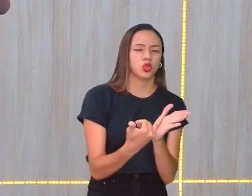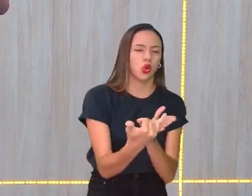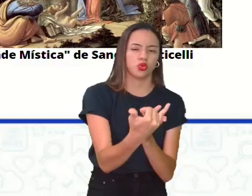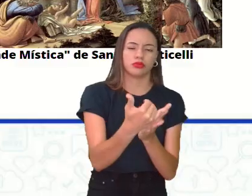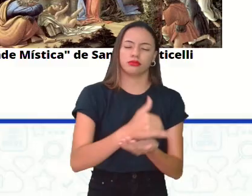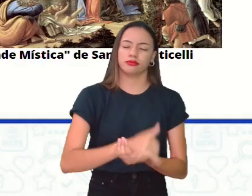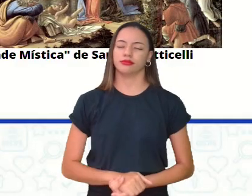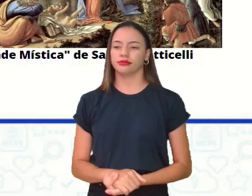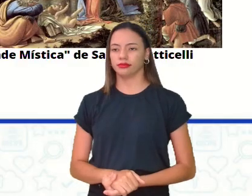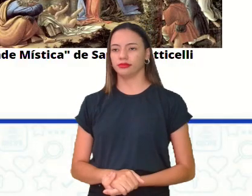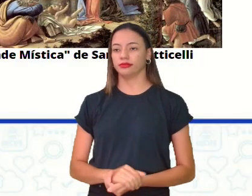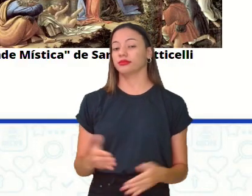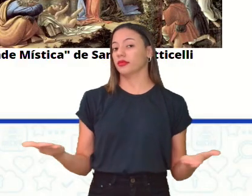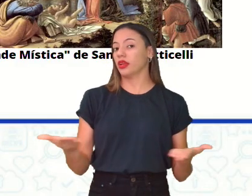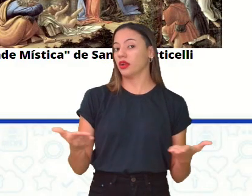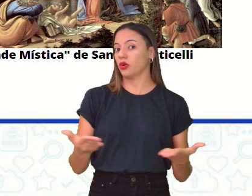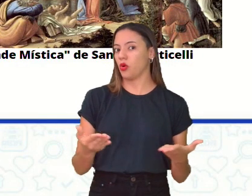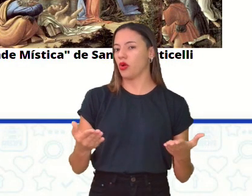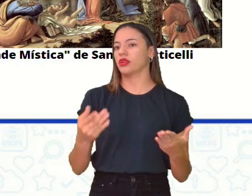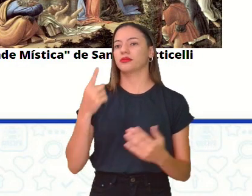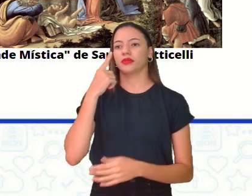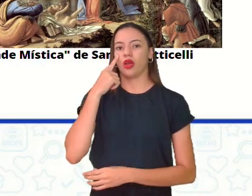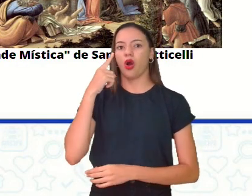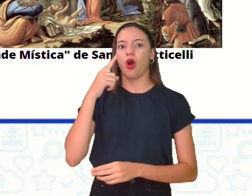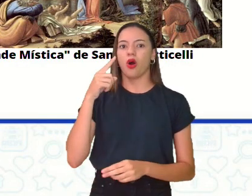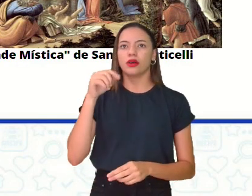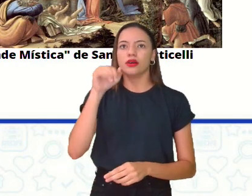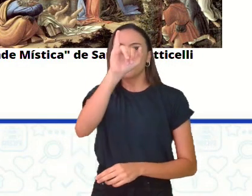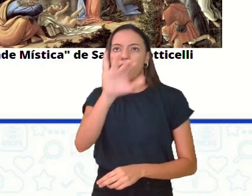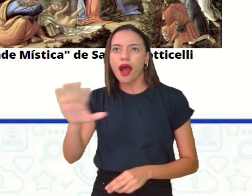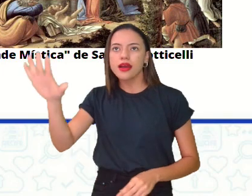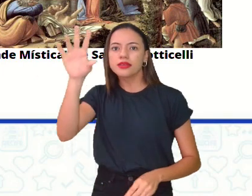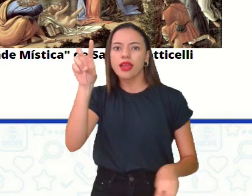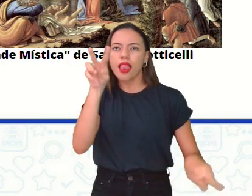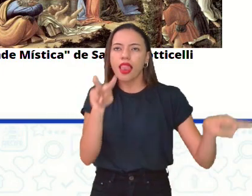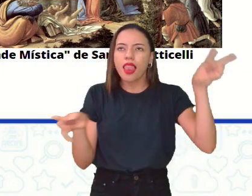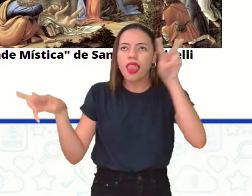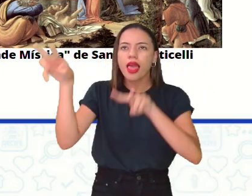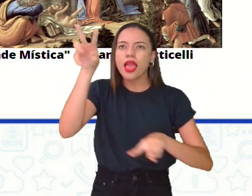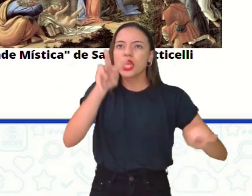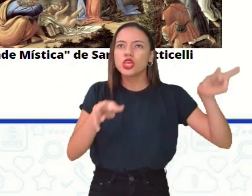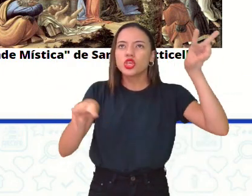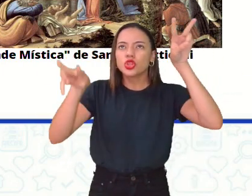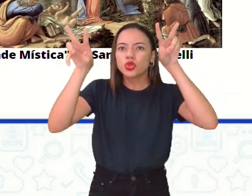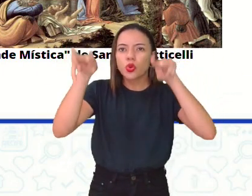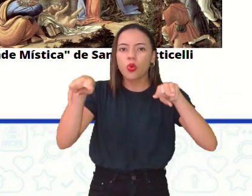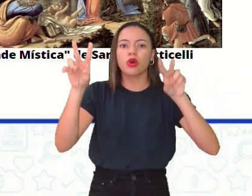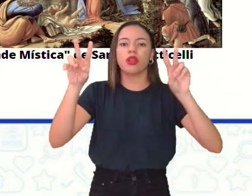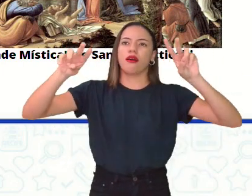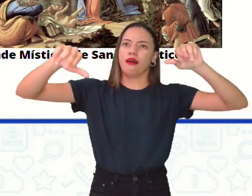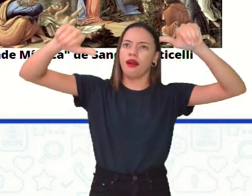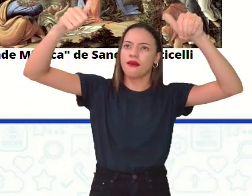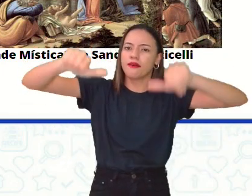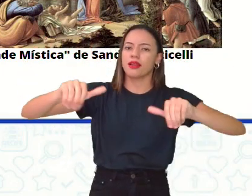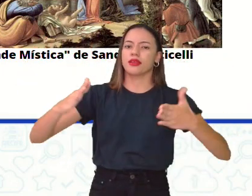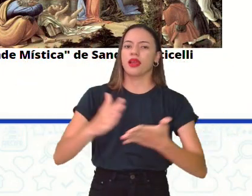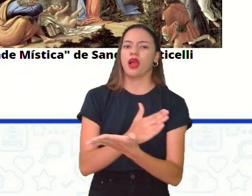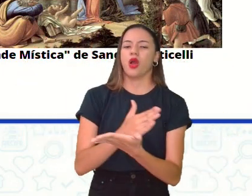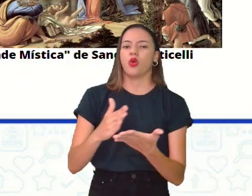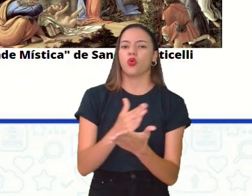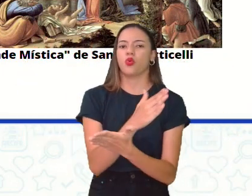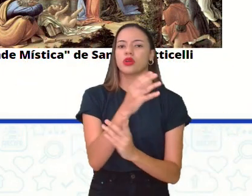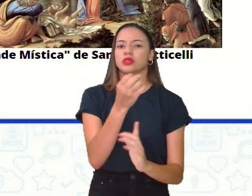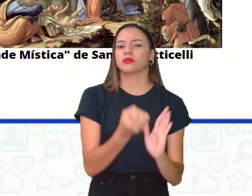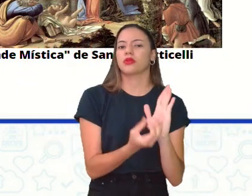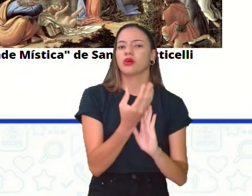aí a gente vai ver agora, a gente vai fazer uma leitura de imagem, onde a gente vai analisar algumas obras